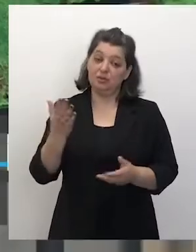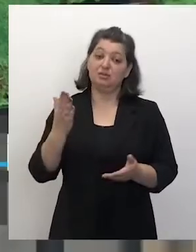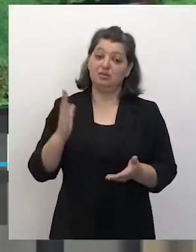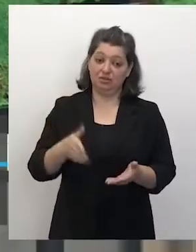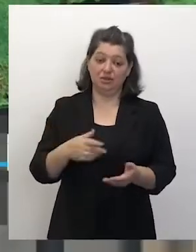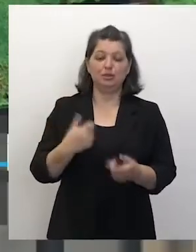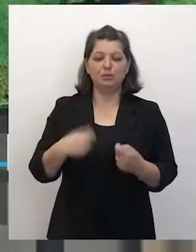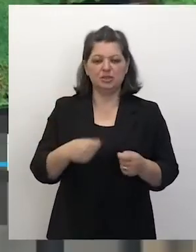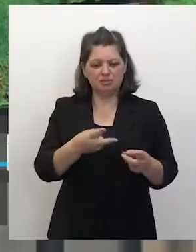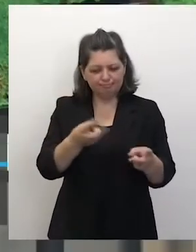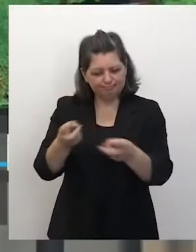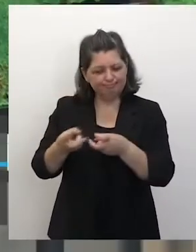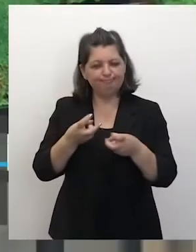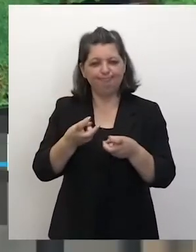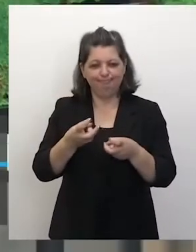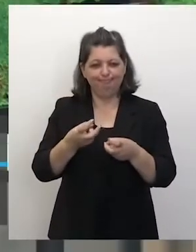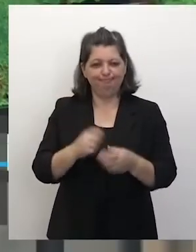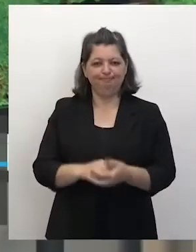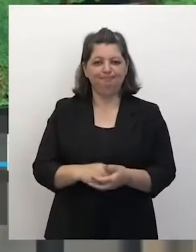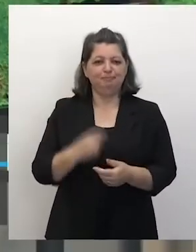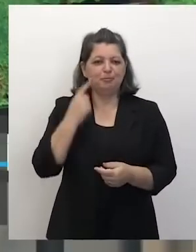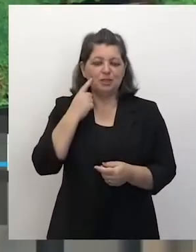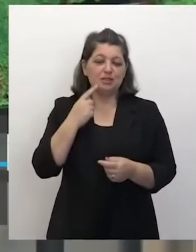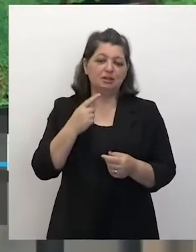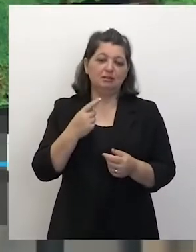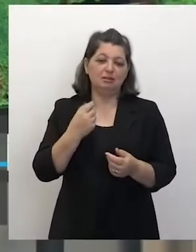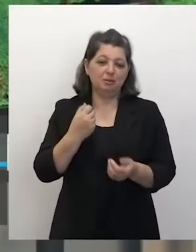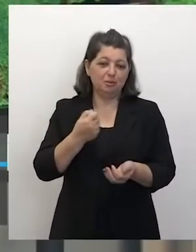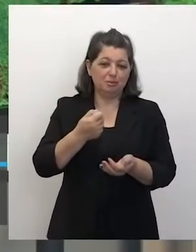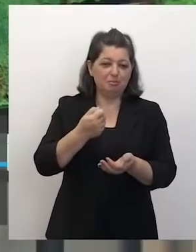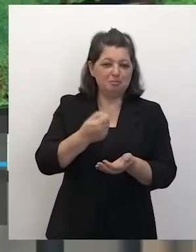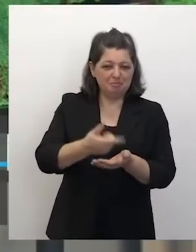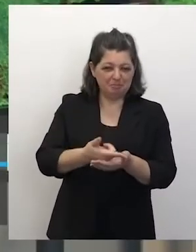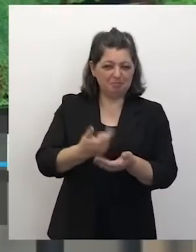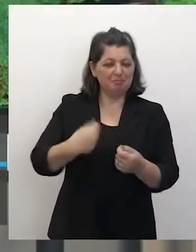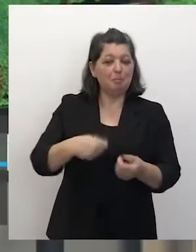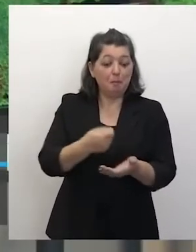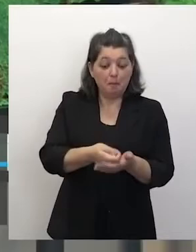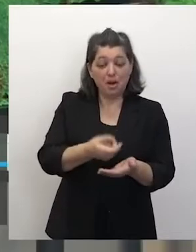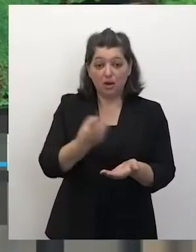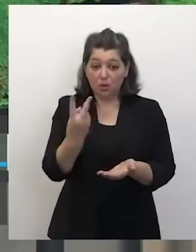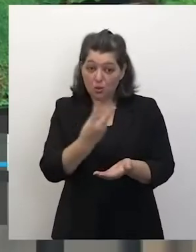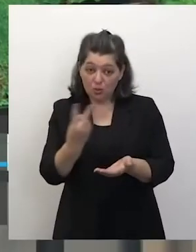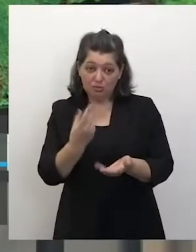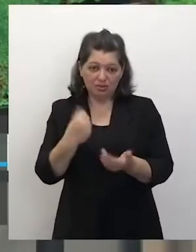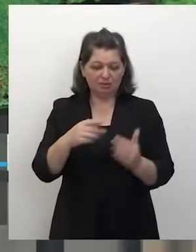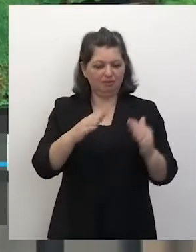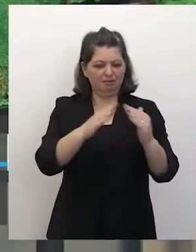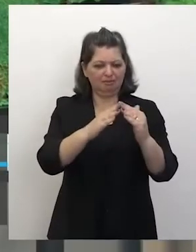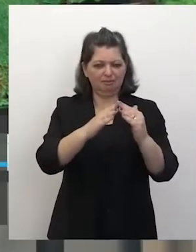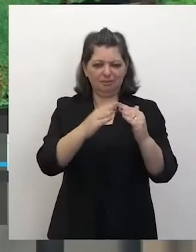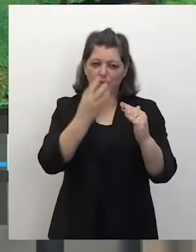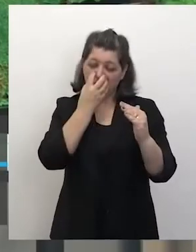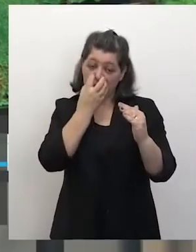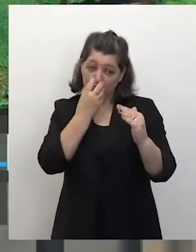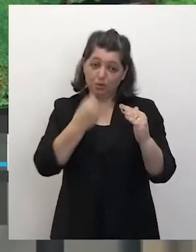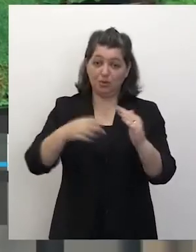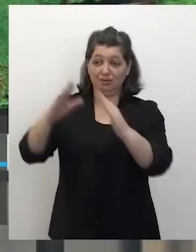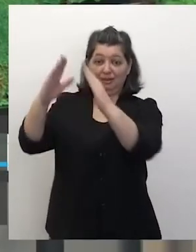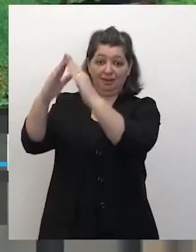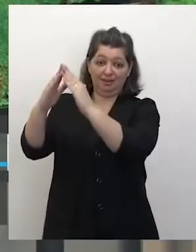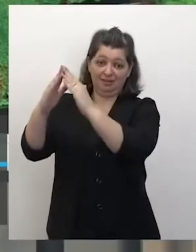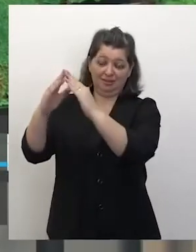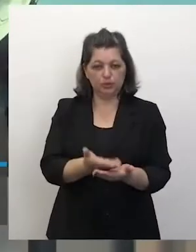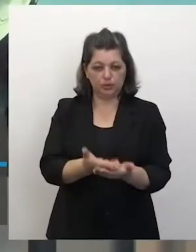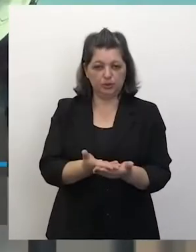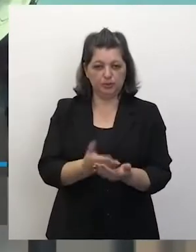você vai olhar lá e não cobrar 2 impostos aí de 2 casas construídas num terreno, aí de repente você vê a casa do cachorrinho aí da